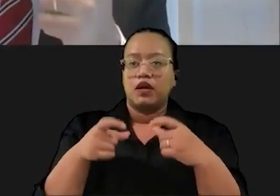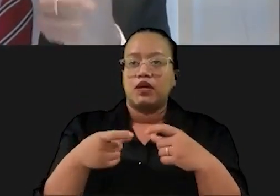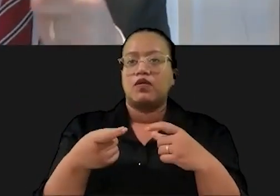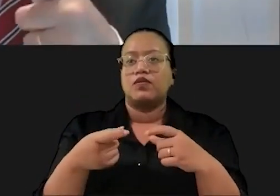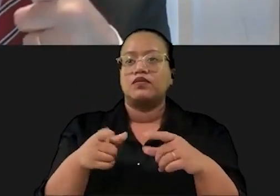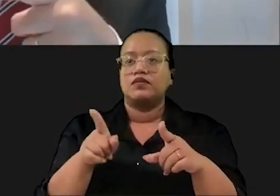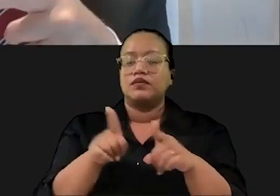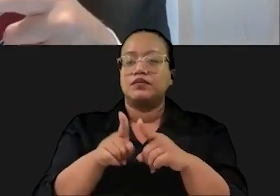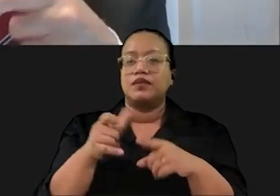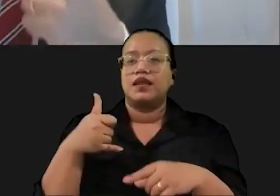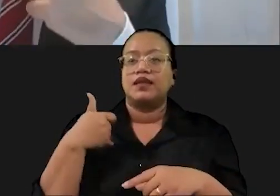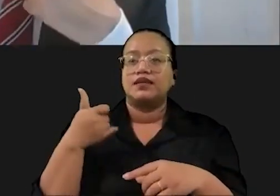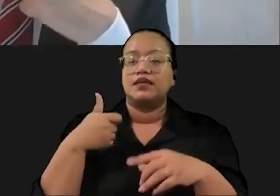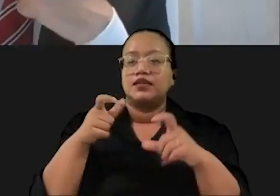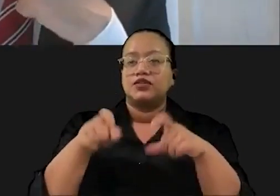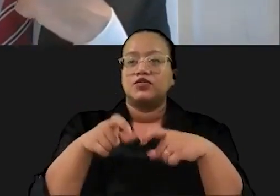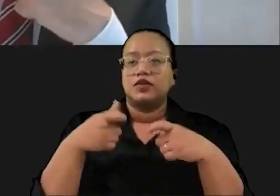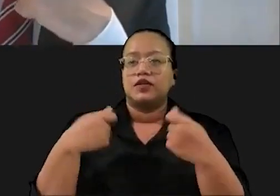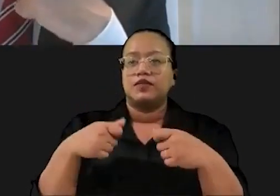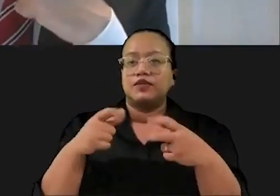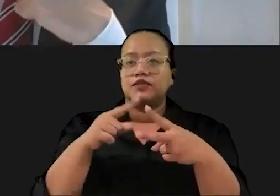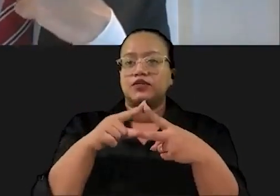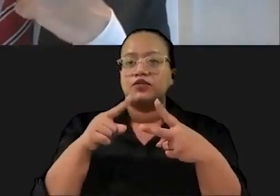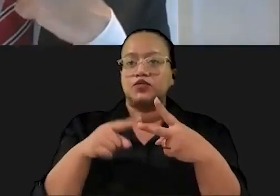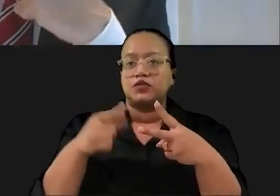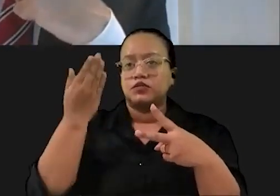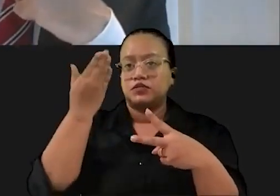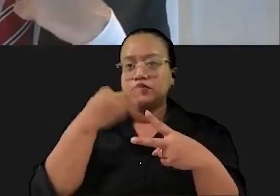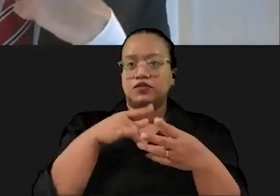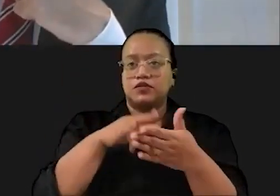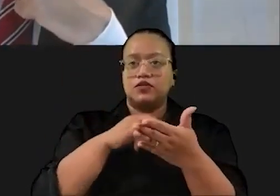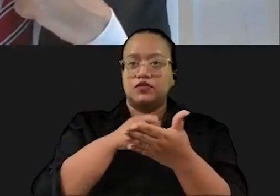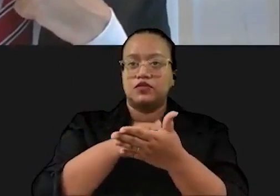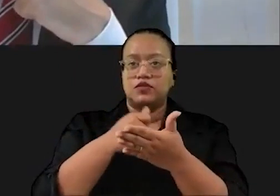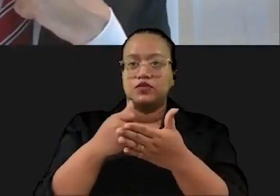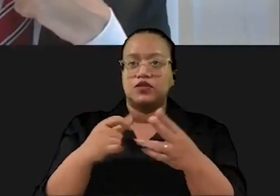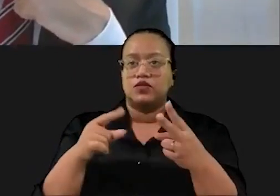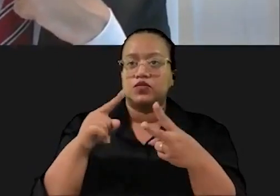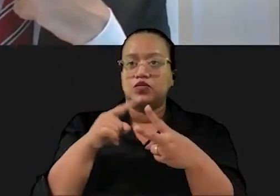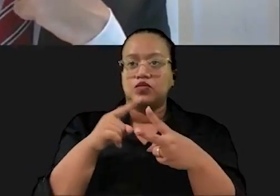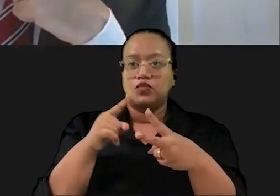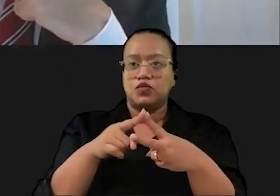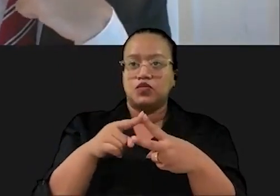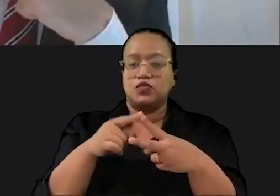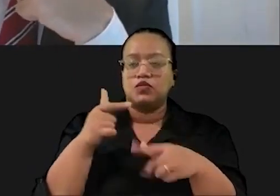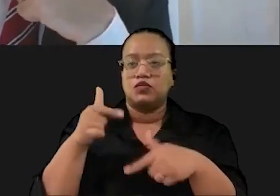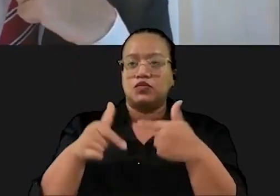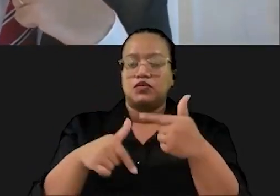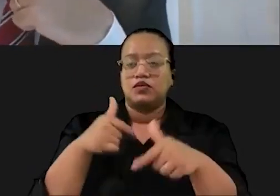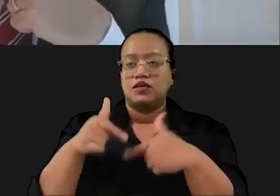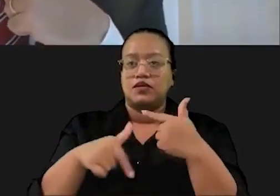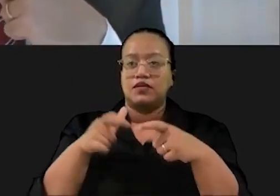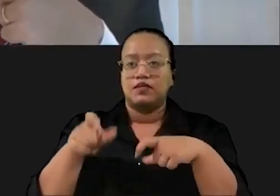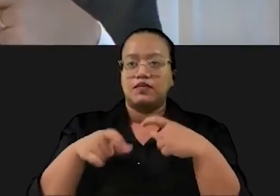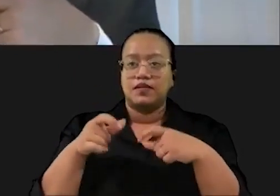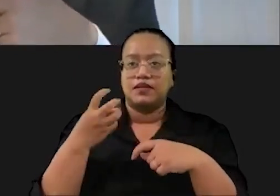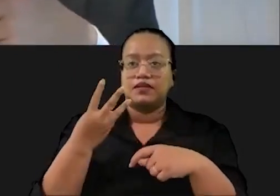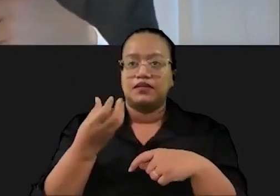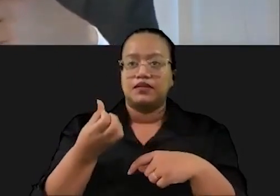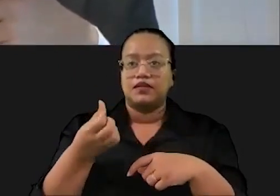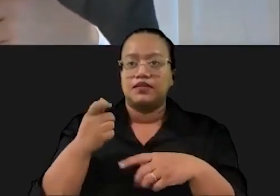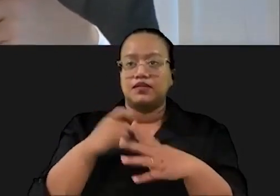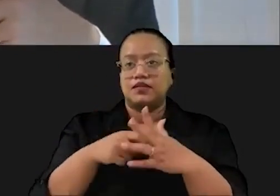documentais, devendo uma delas demonstrar o labor rural no período de 36 meses anteriores à DER, ou implemento do requisito etário. E, por